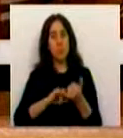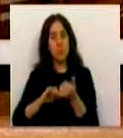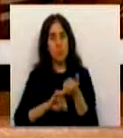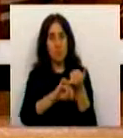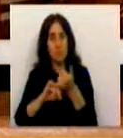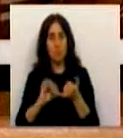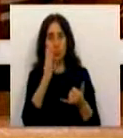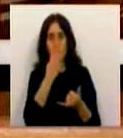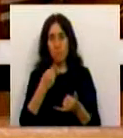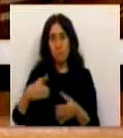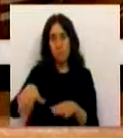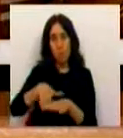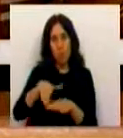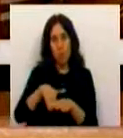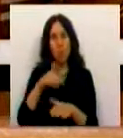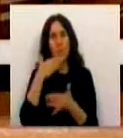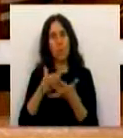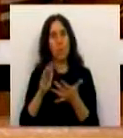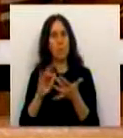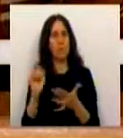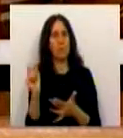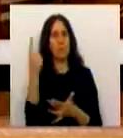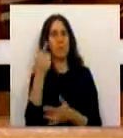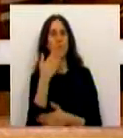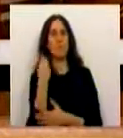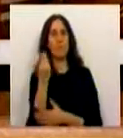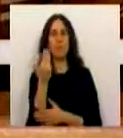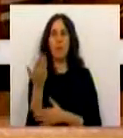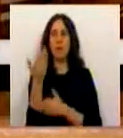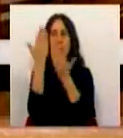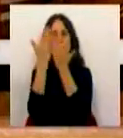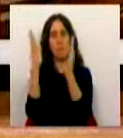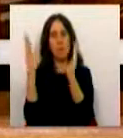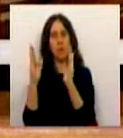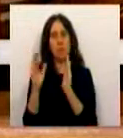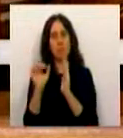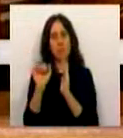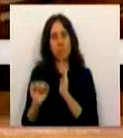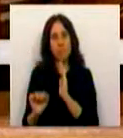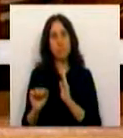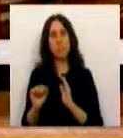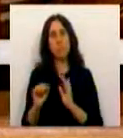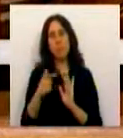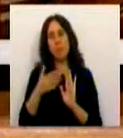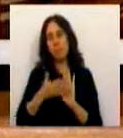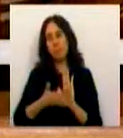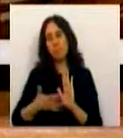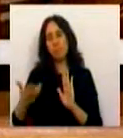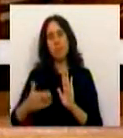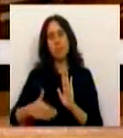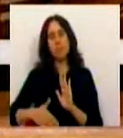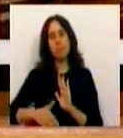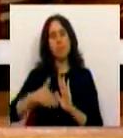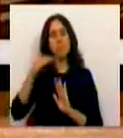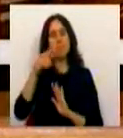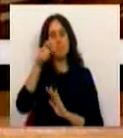constitui e simboliza o primeiro contacto destes jovens com os instrumentos democráticos que encontrarão ao longo do seu percurso de